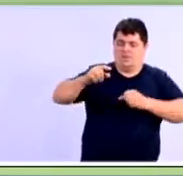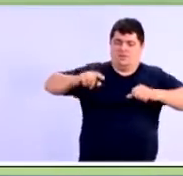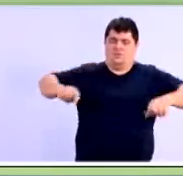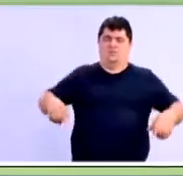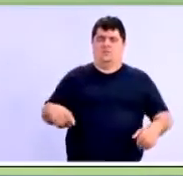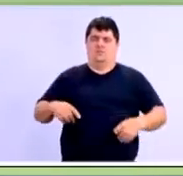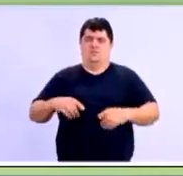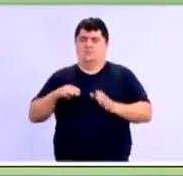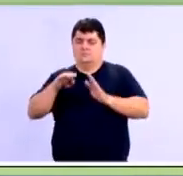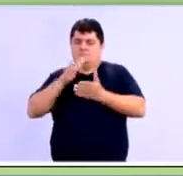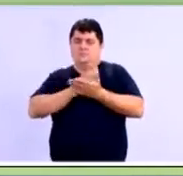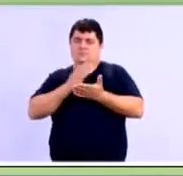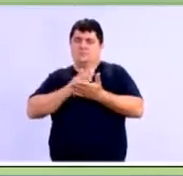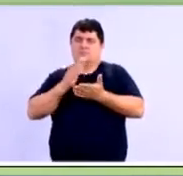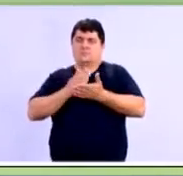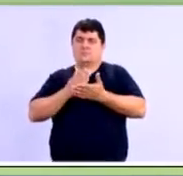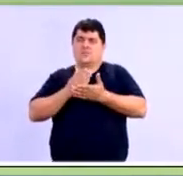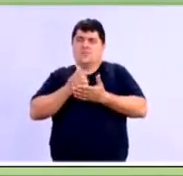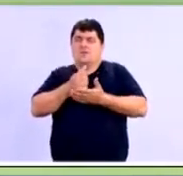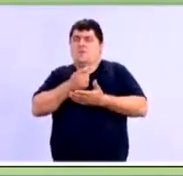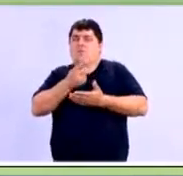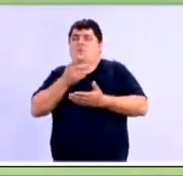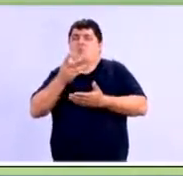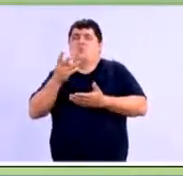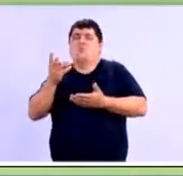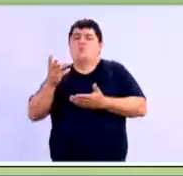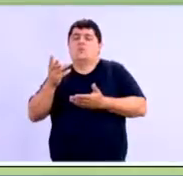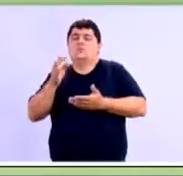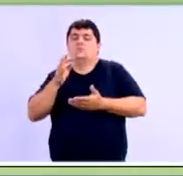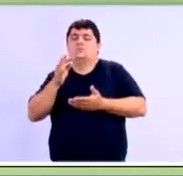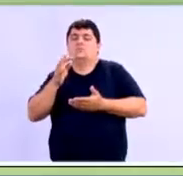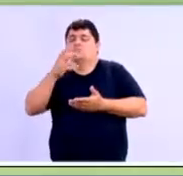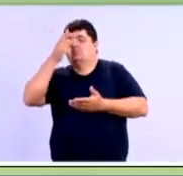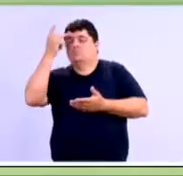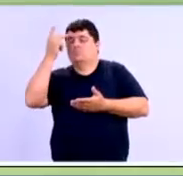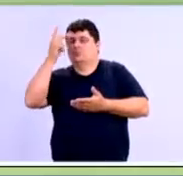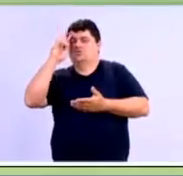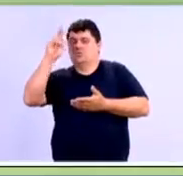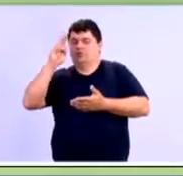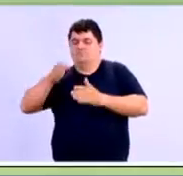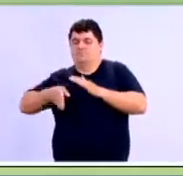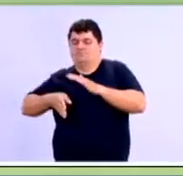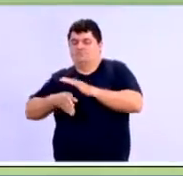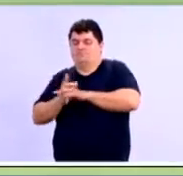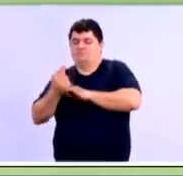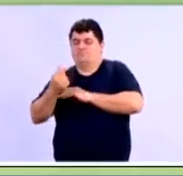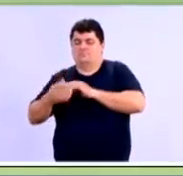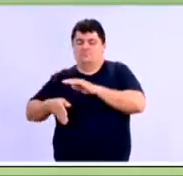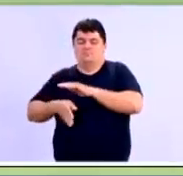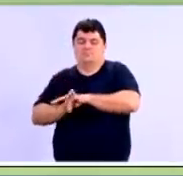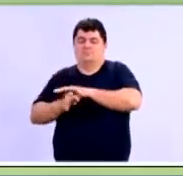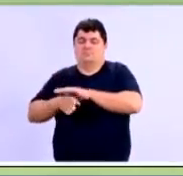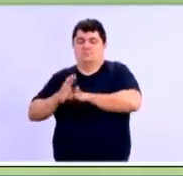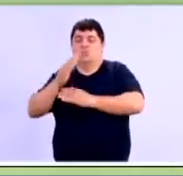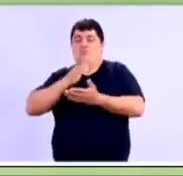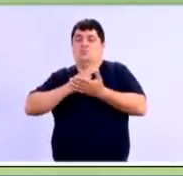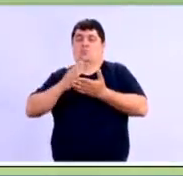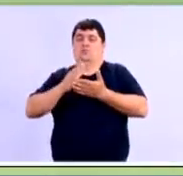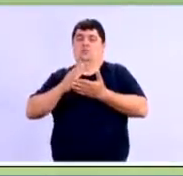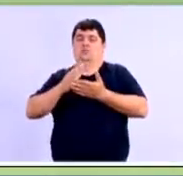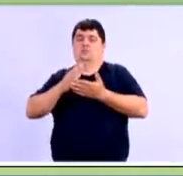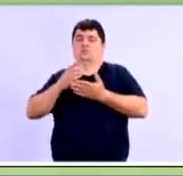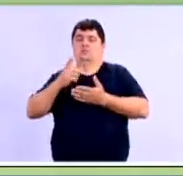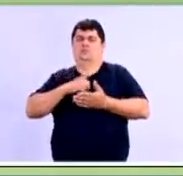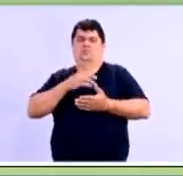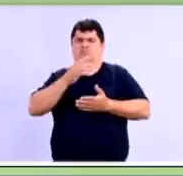na empresa que indica o quantos sócios investiram ou que ainda permanece à disposição da empresa.